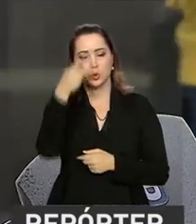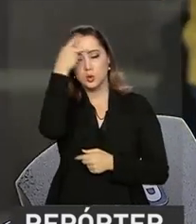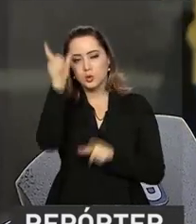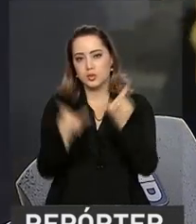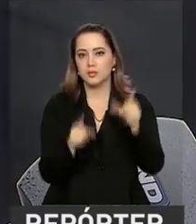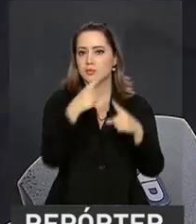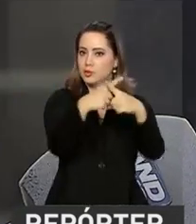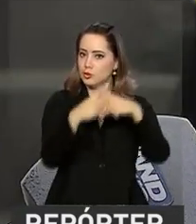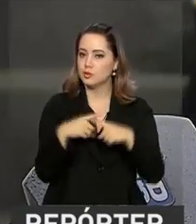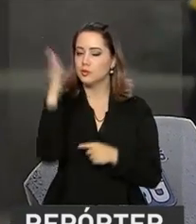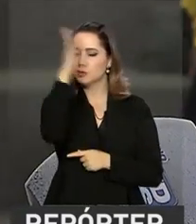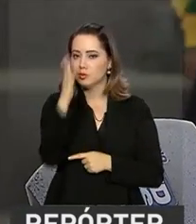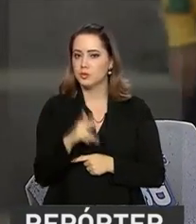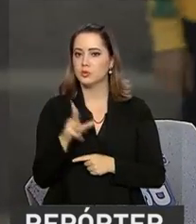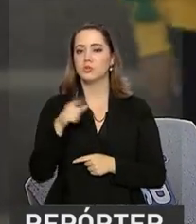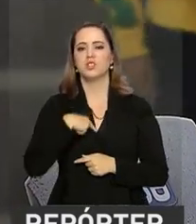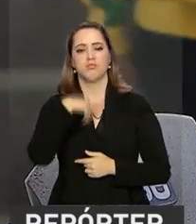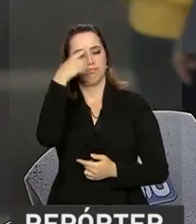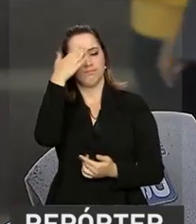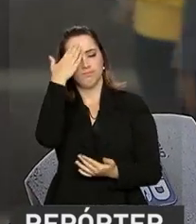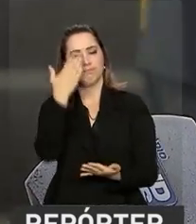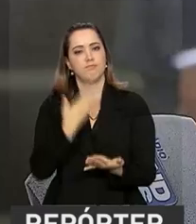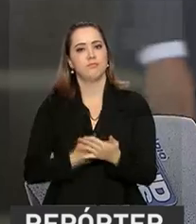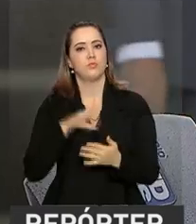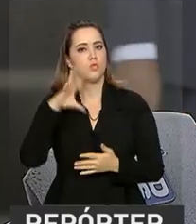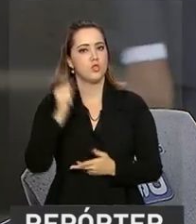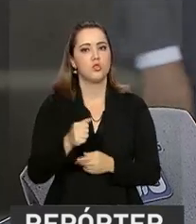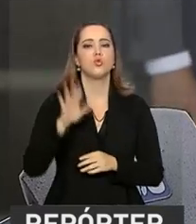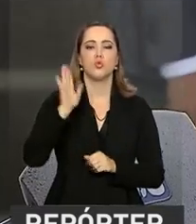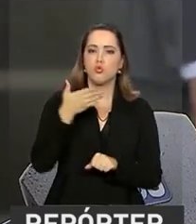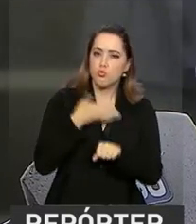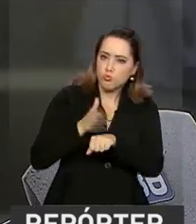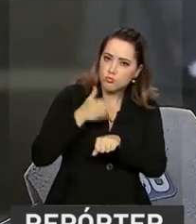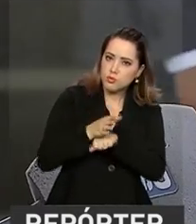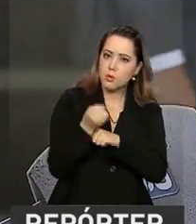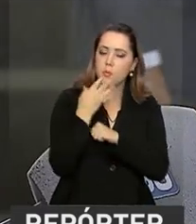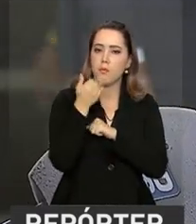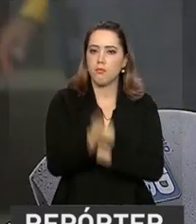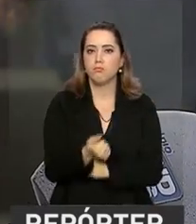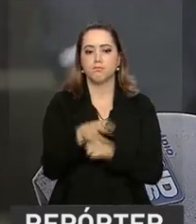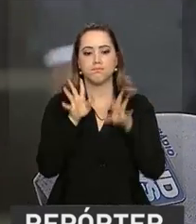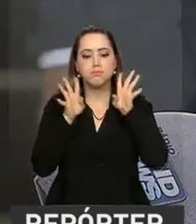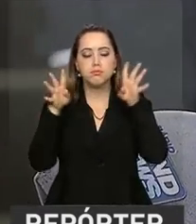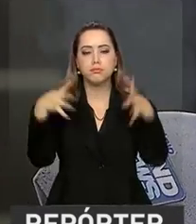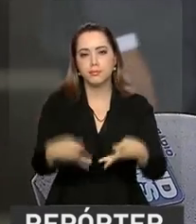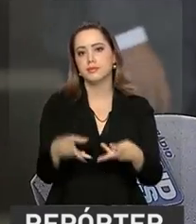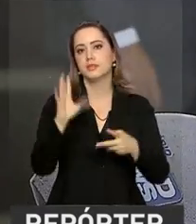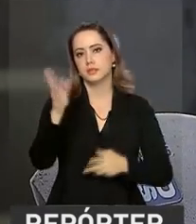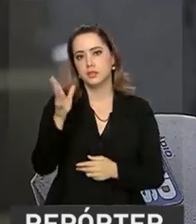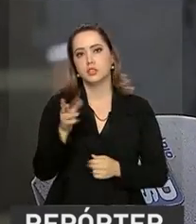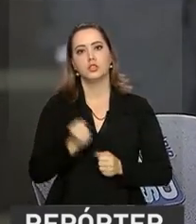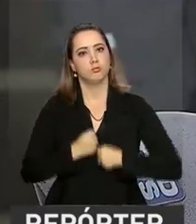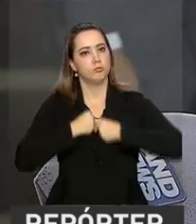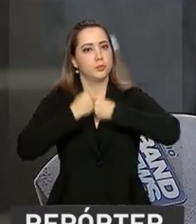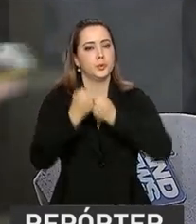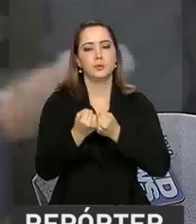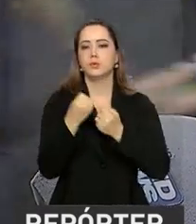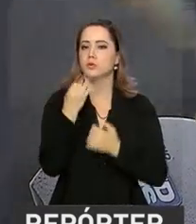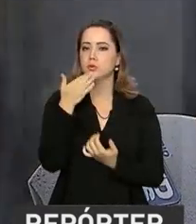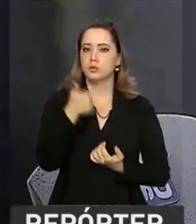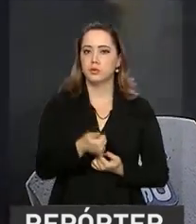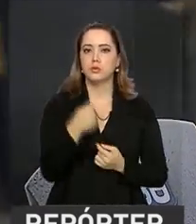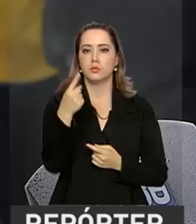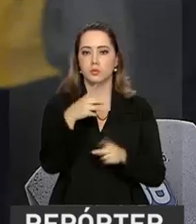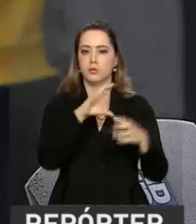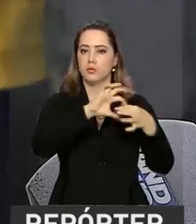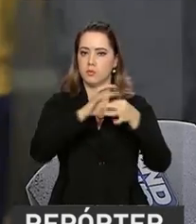que tenho certeza que todos os atletas estão bem preparados, bem focados, bem determinados, cada um vai dar o seu melhor nessa